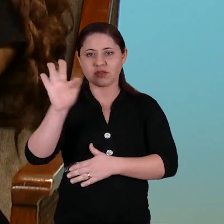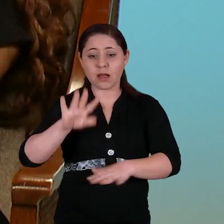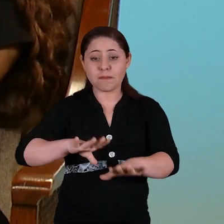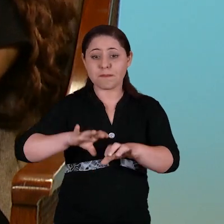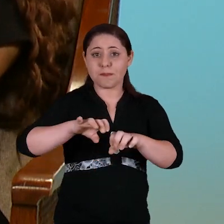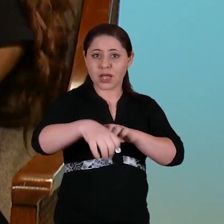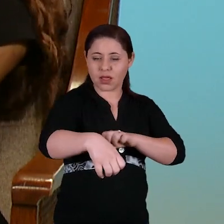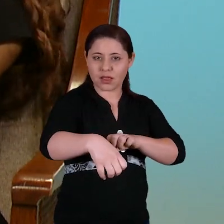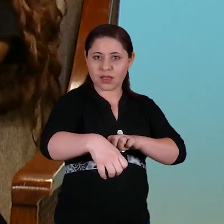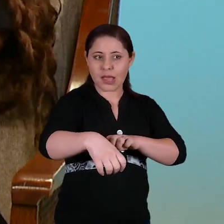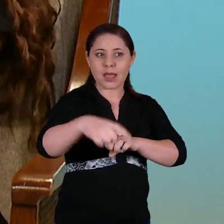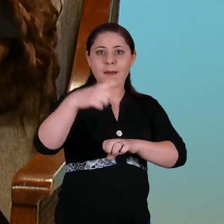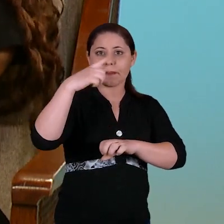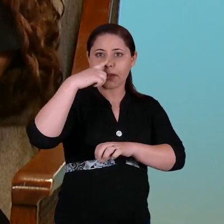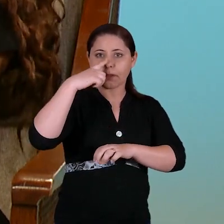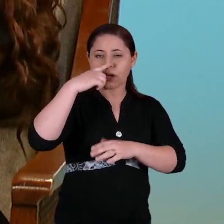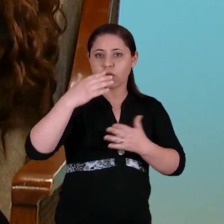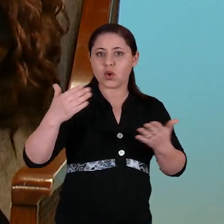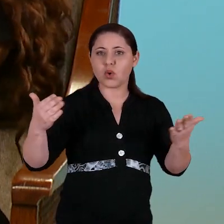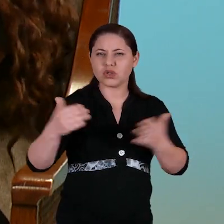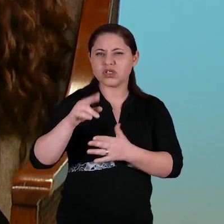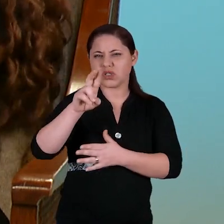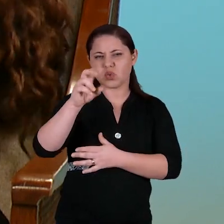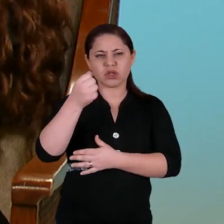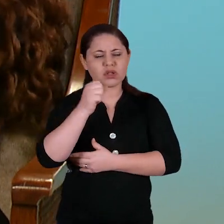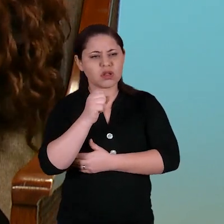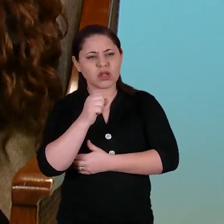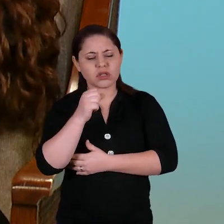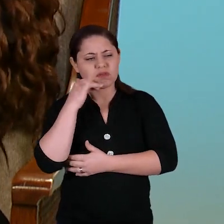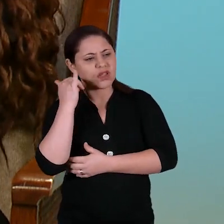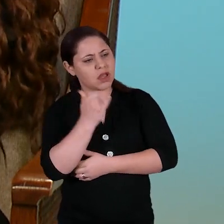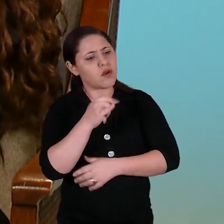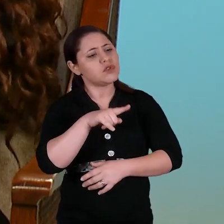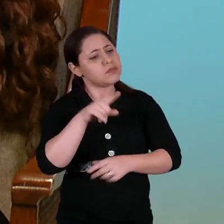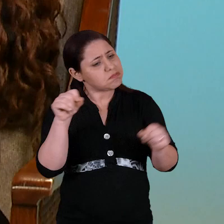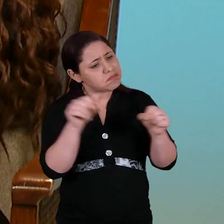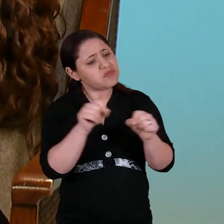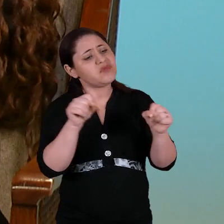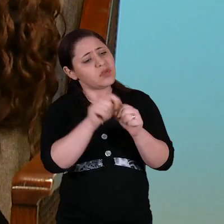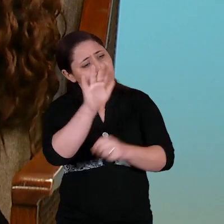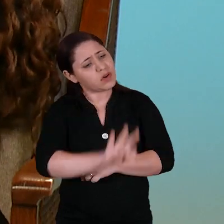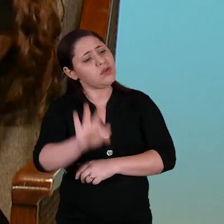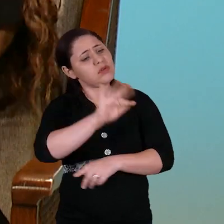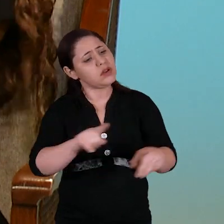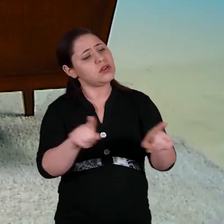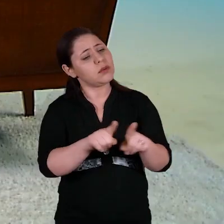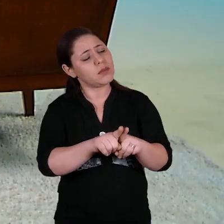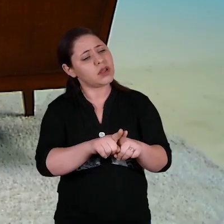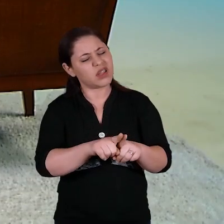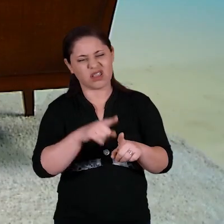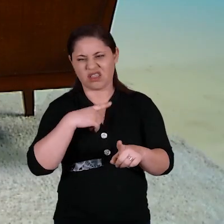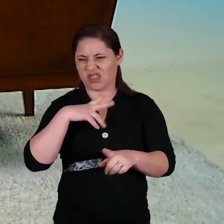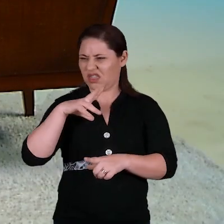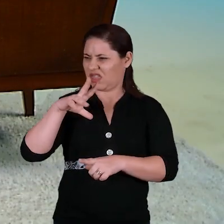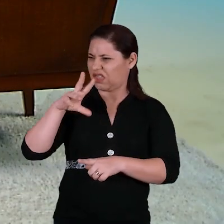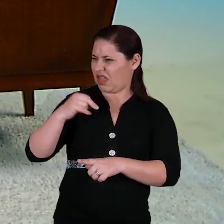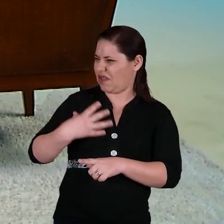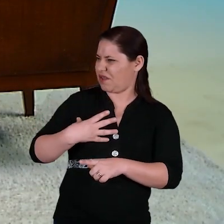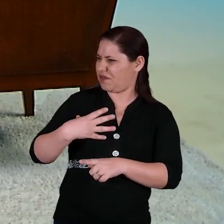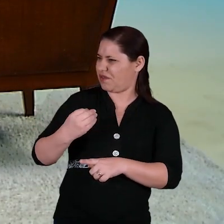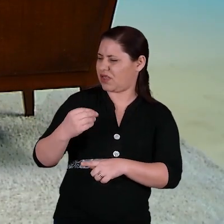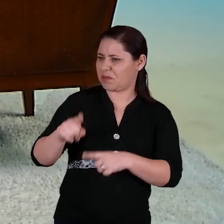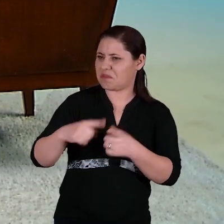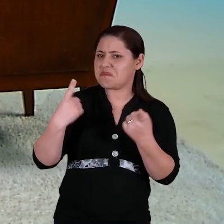formando, ela hoje está com 58. Eu falei para ela, mãe, a senhora podia fazer uma faculdade, né? Aí ela falou, não, filha, mas né, para